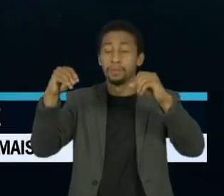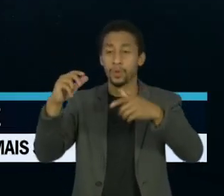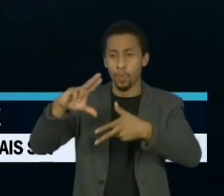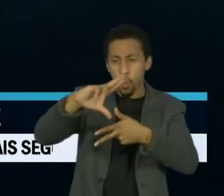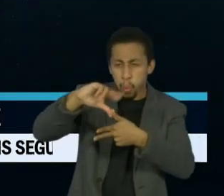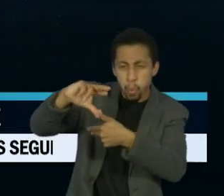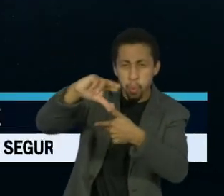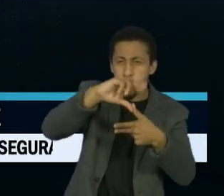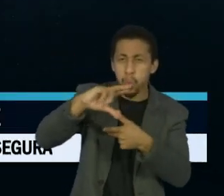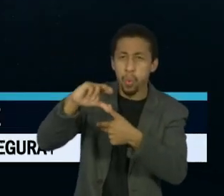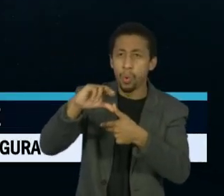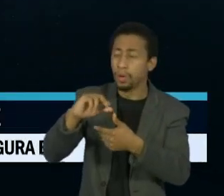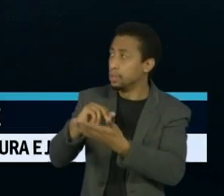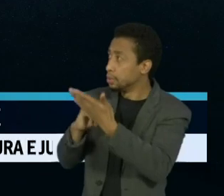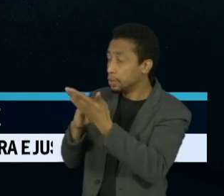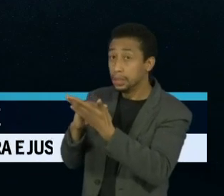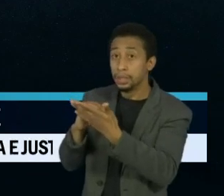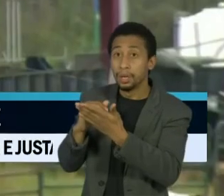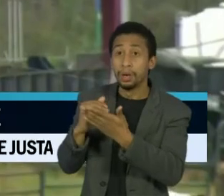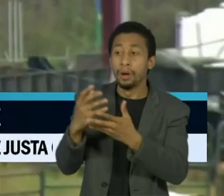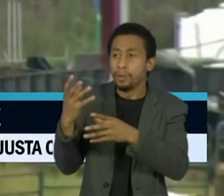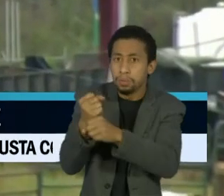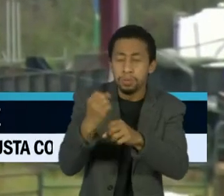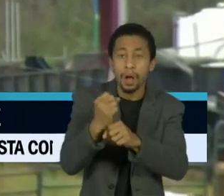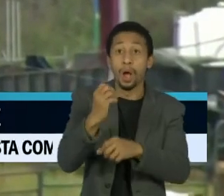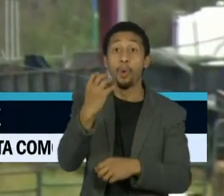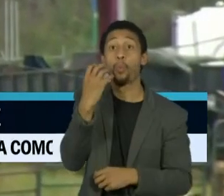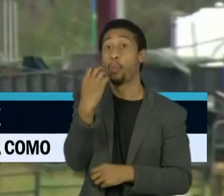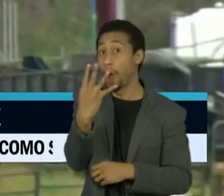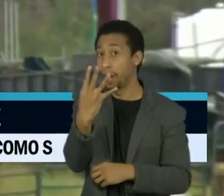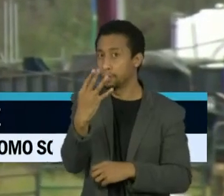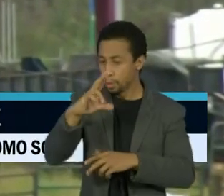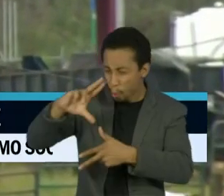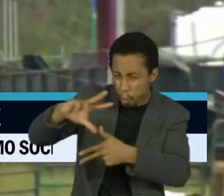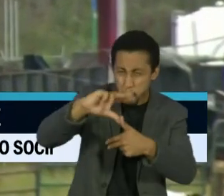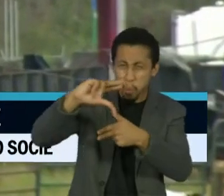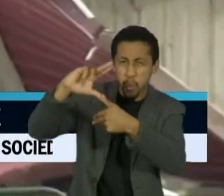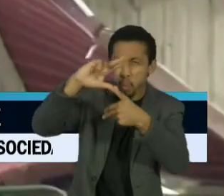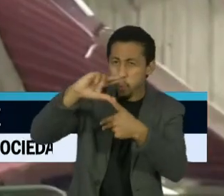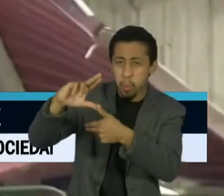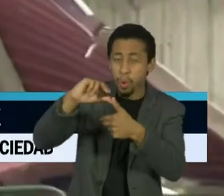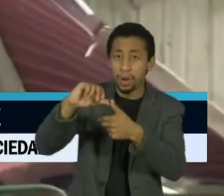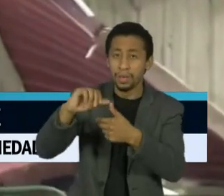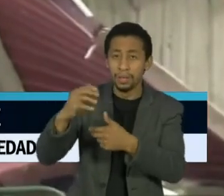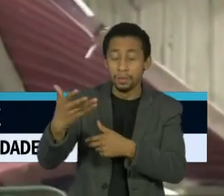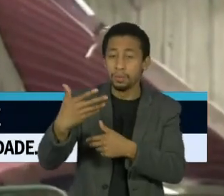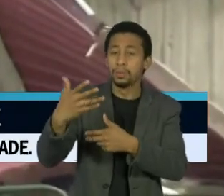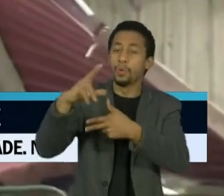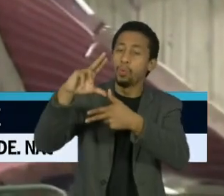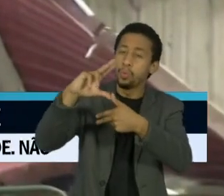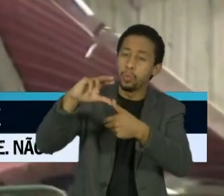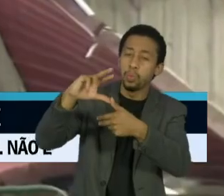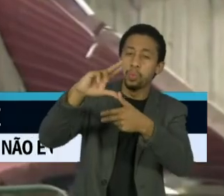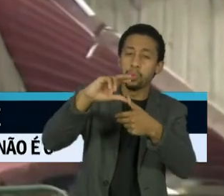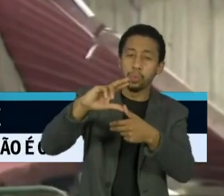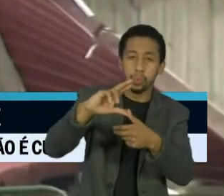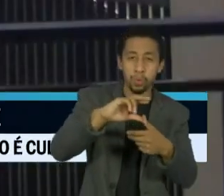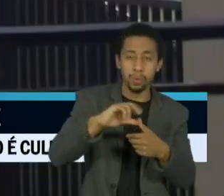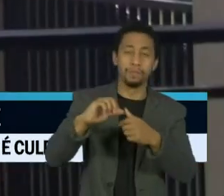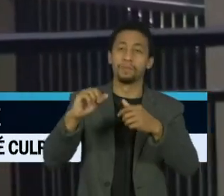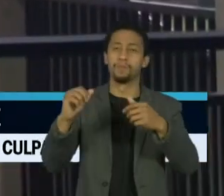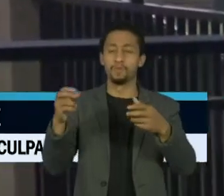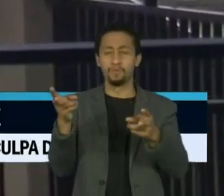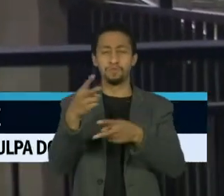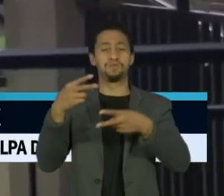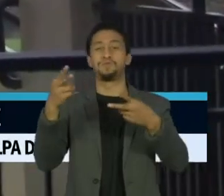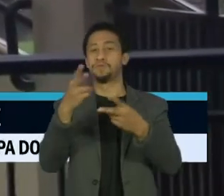ser classificado como categoria 4, mas horas depois de atingir o continente, perdeu força e se tornou uma tempestade